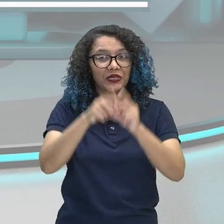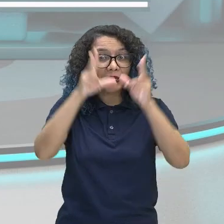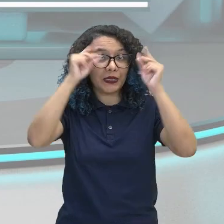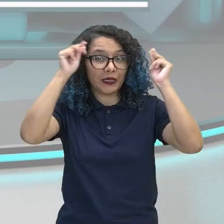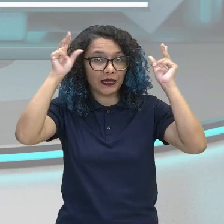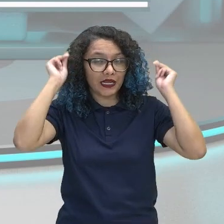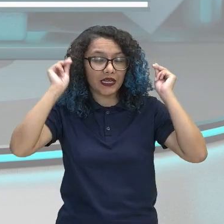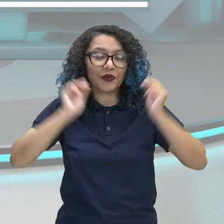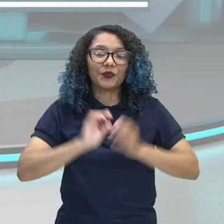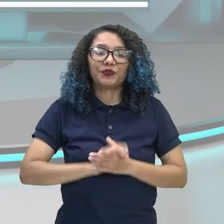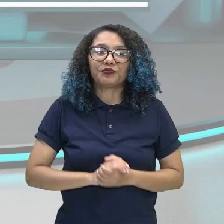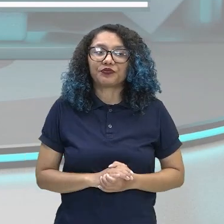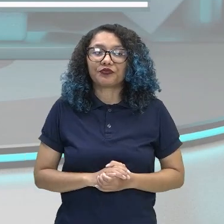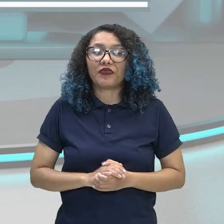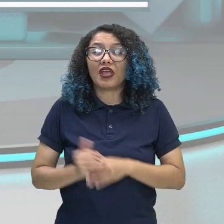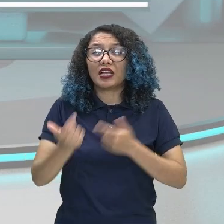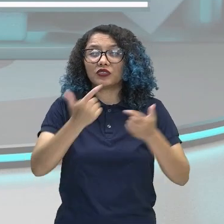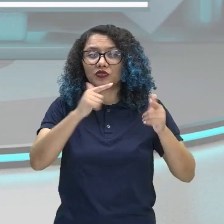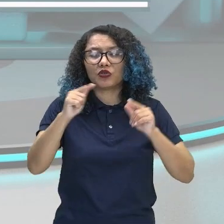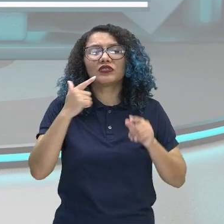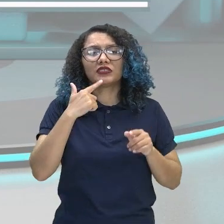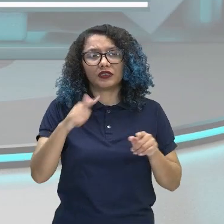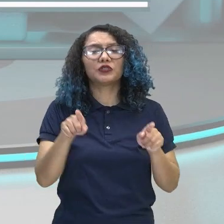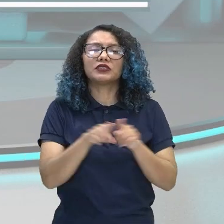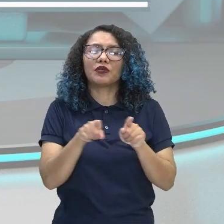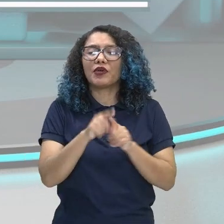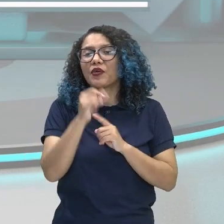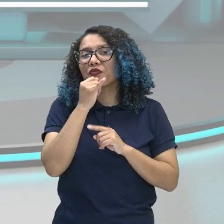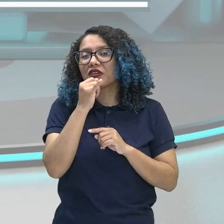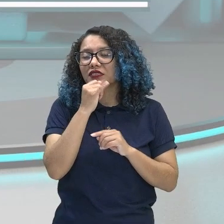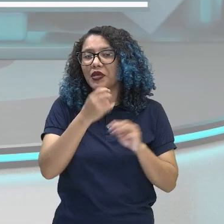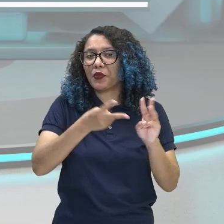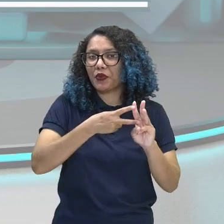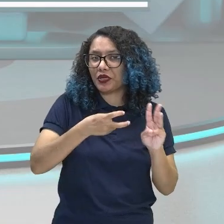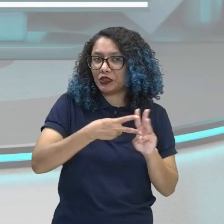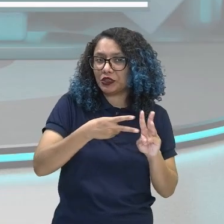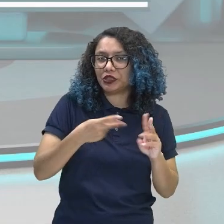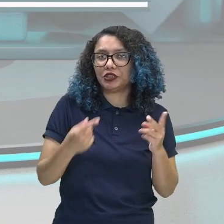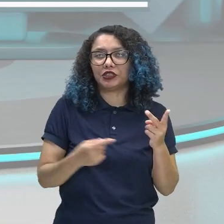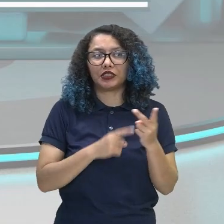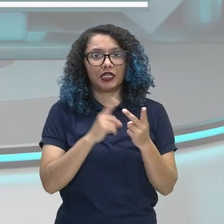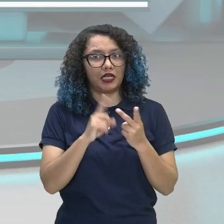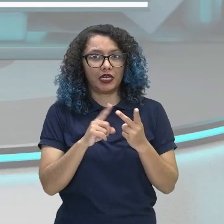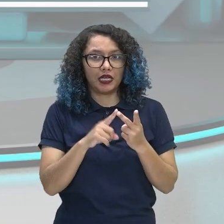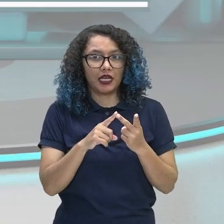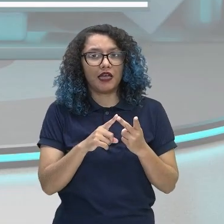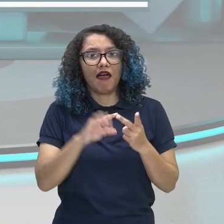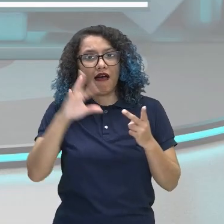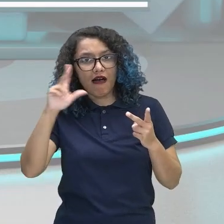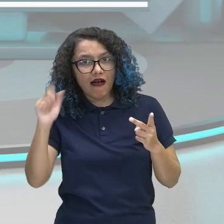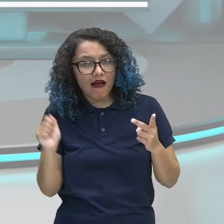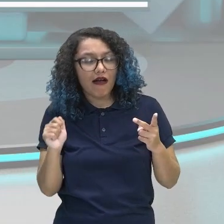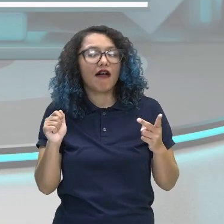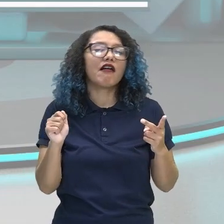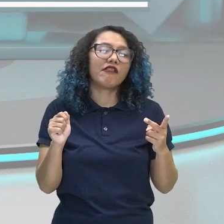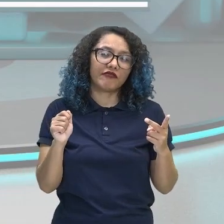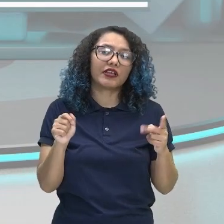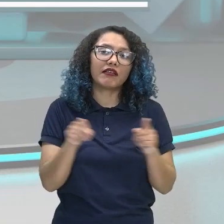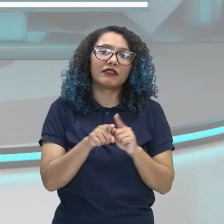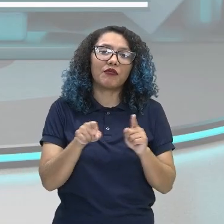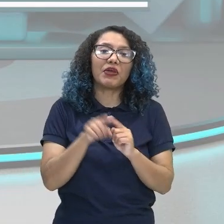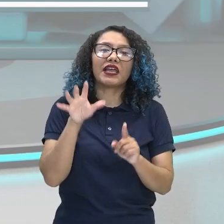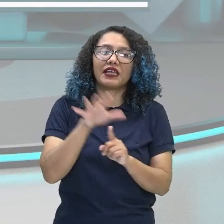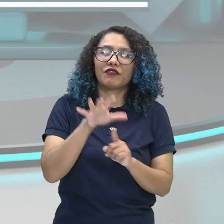que depois as outras línguas, como as línguas indígenas, as línguas africanas,